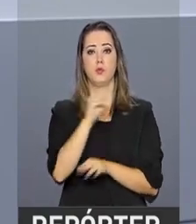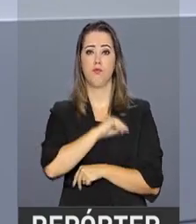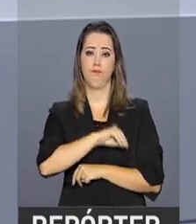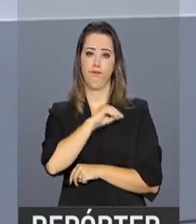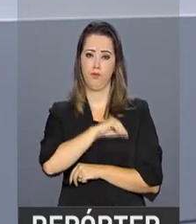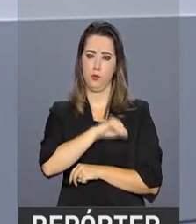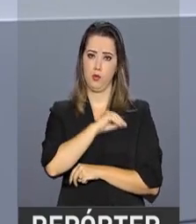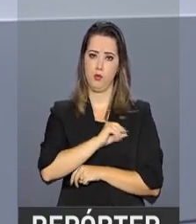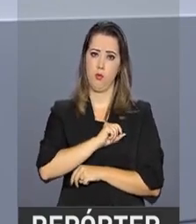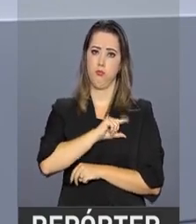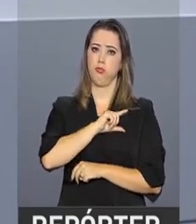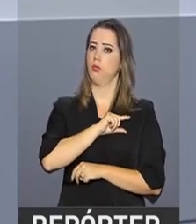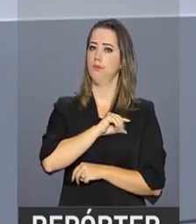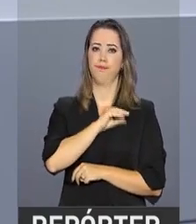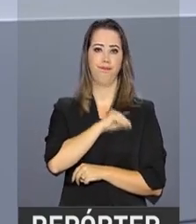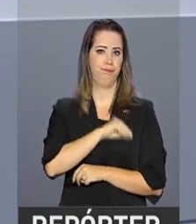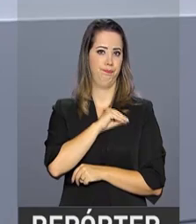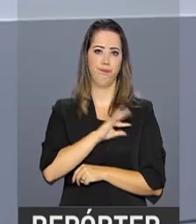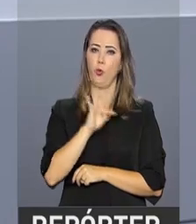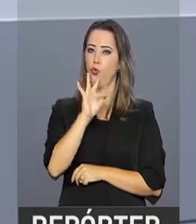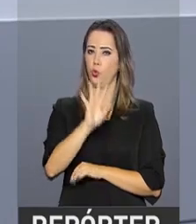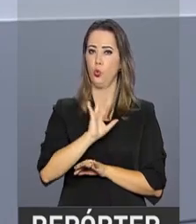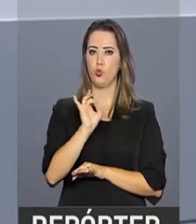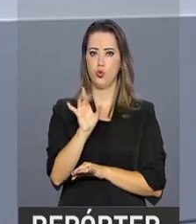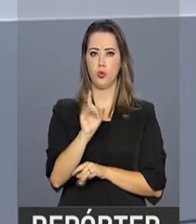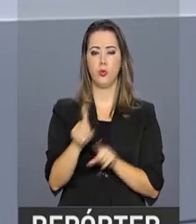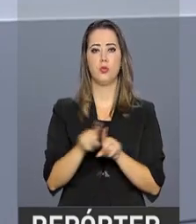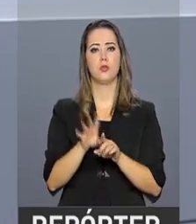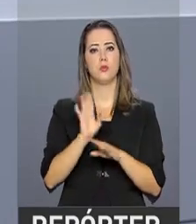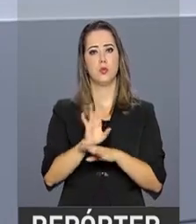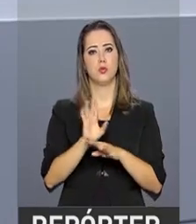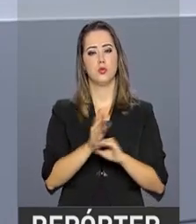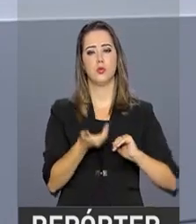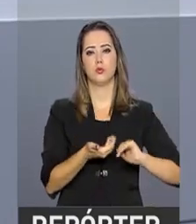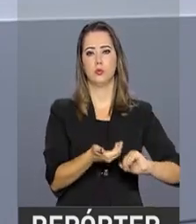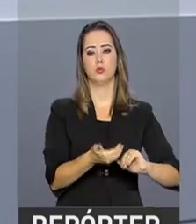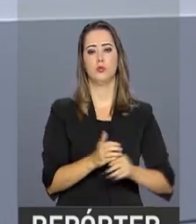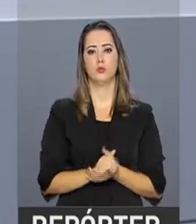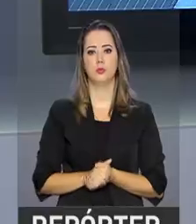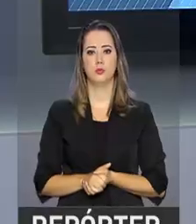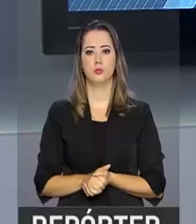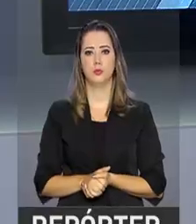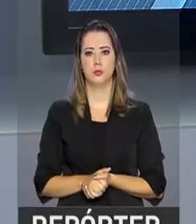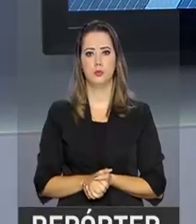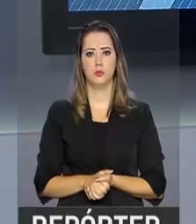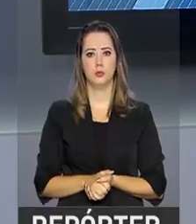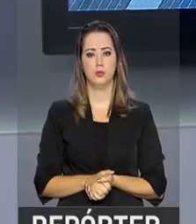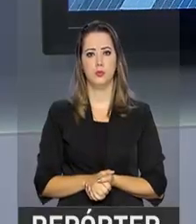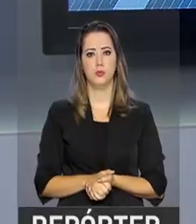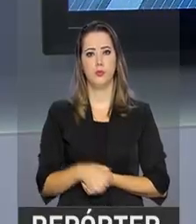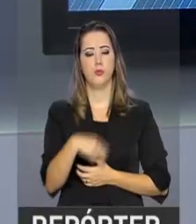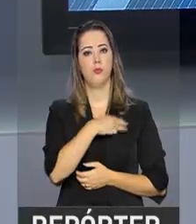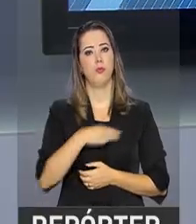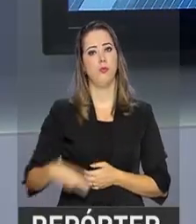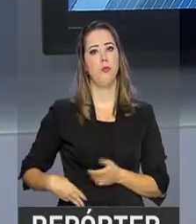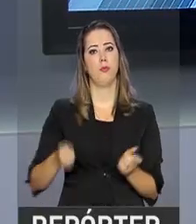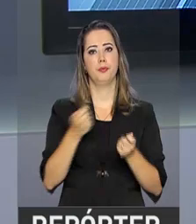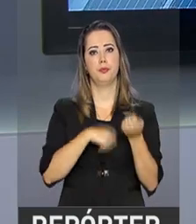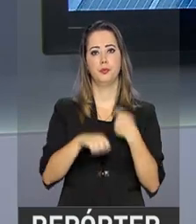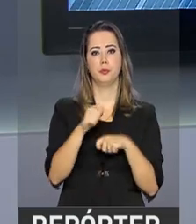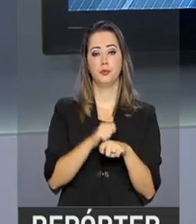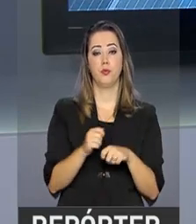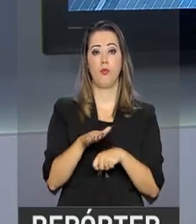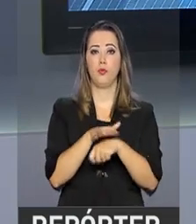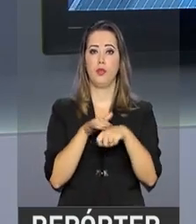dos servidores públicos e lembra que sempre contou com o apoio do congresso nacional eo ministro da fazenda henrique meirelles